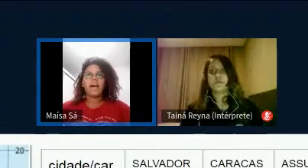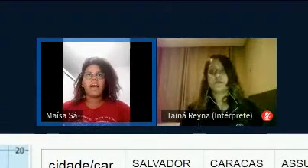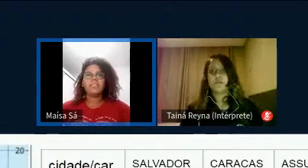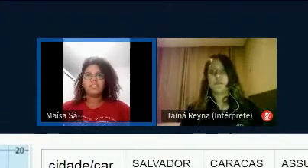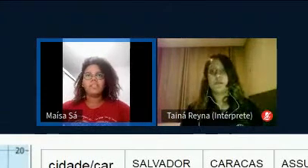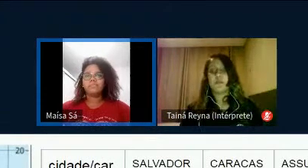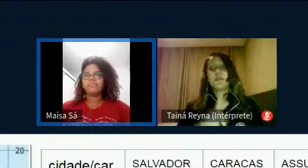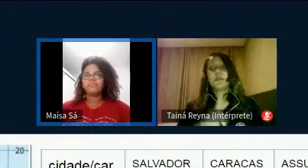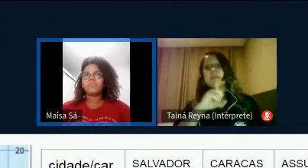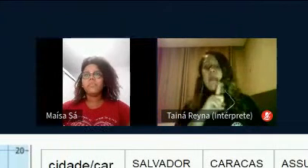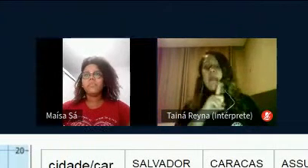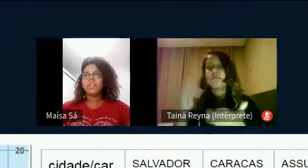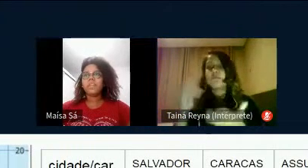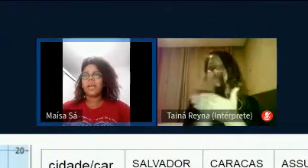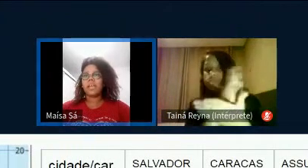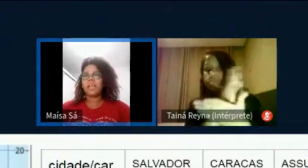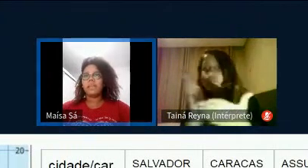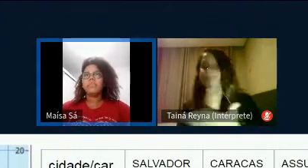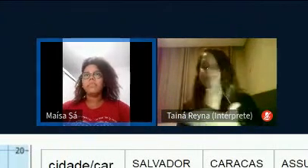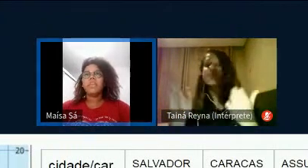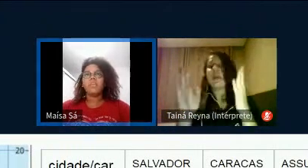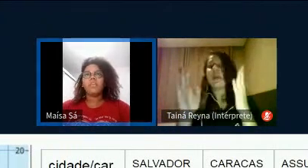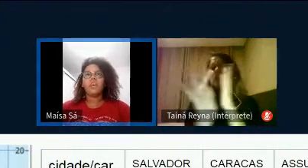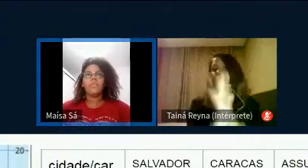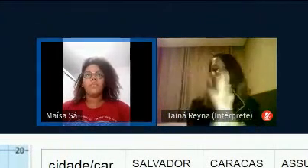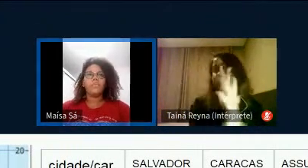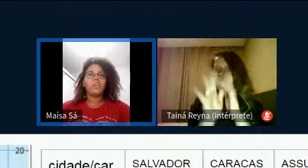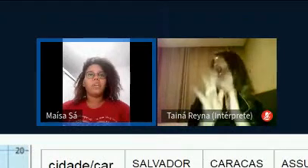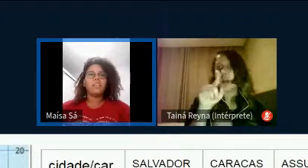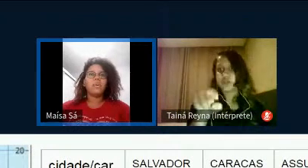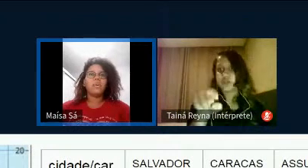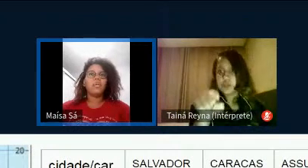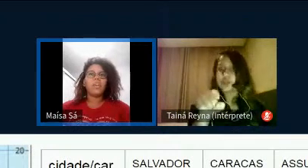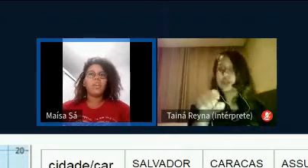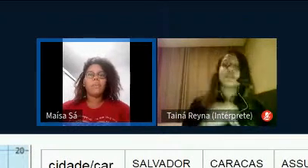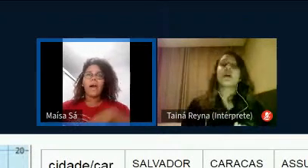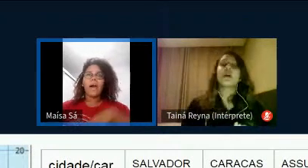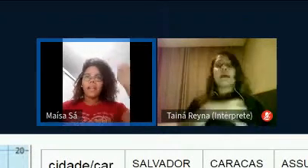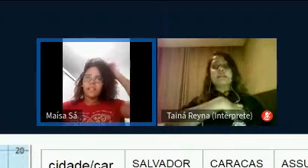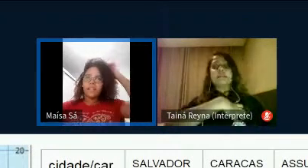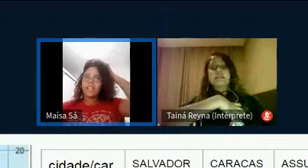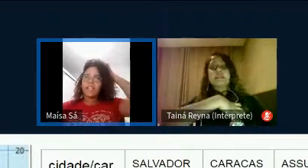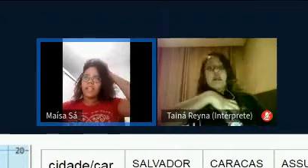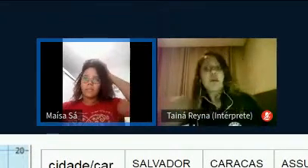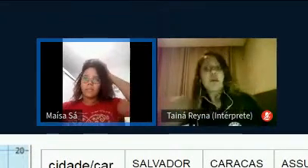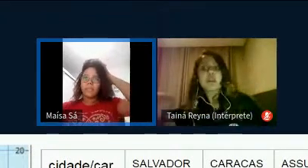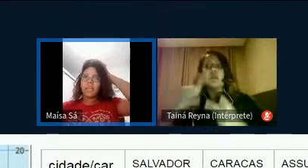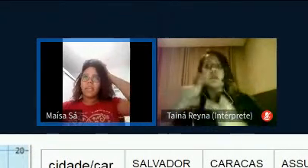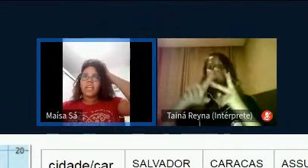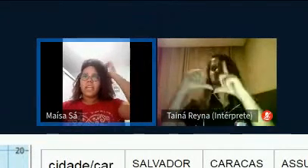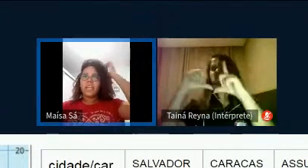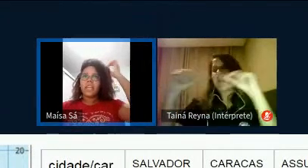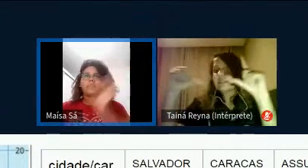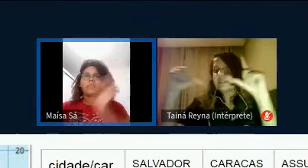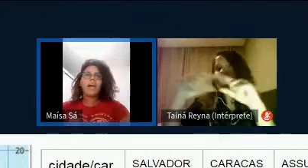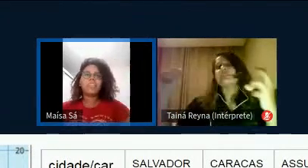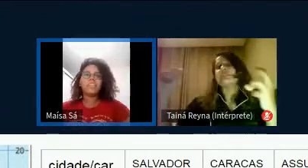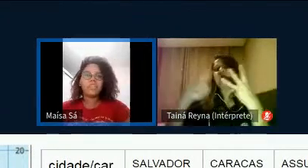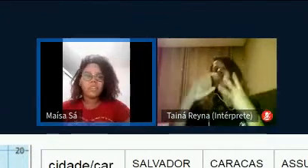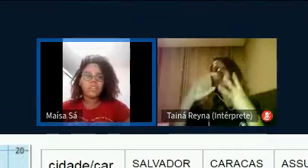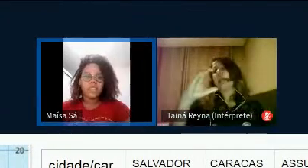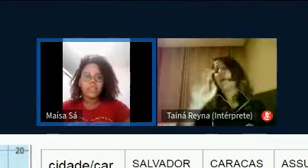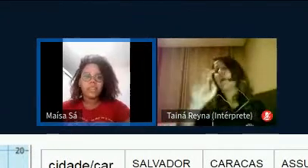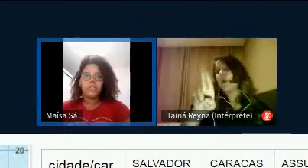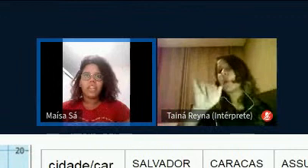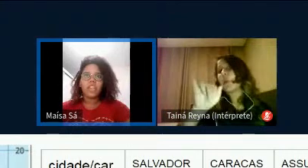cidades aqui, como Salvador, Cuiabá, Brasília, enfim. E para a gente resolver essa